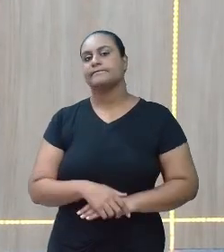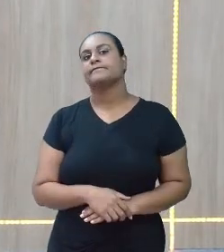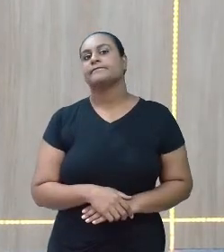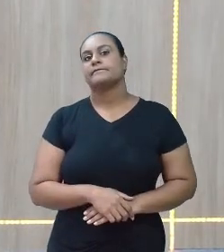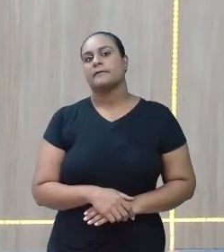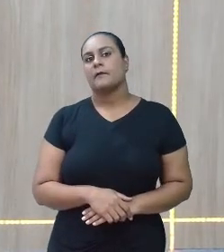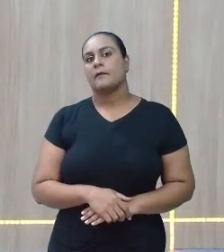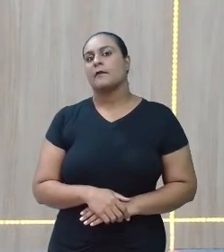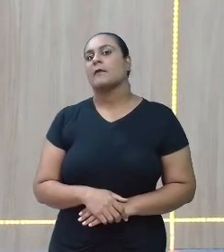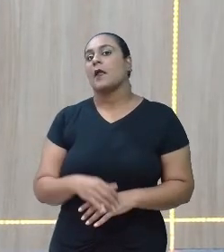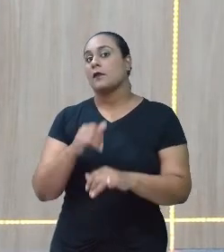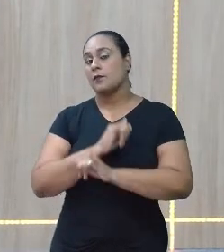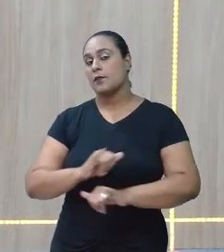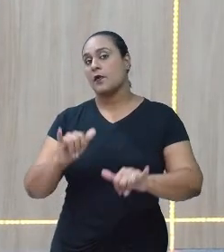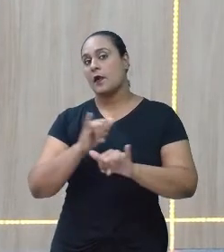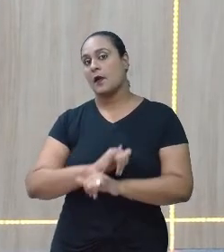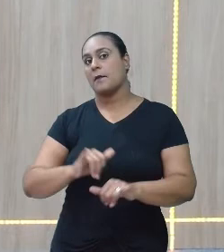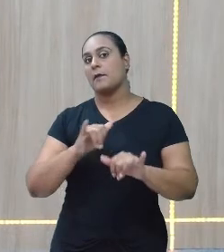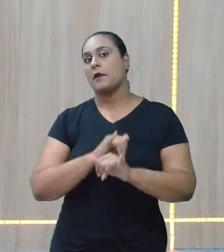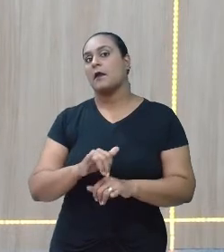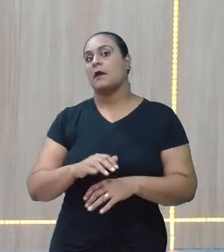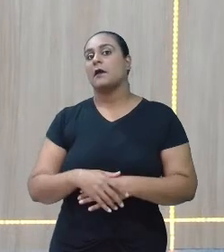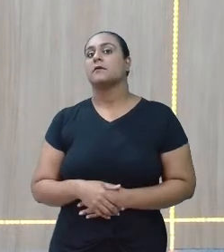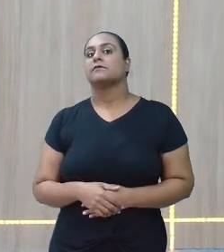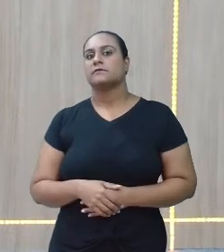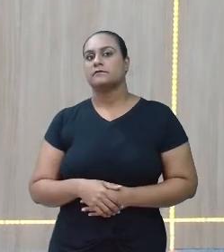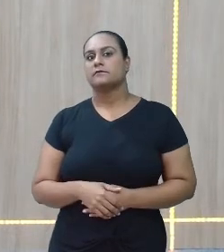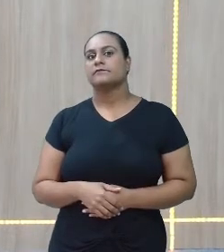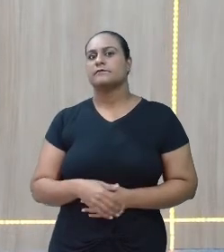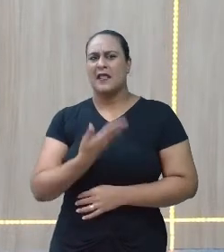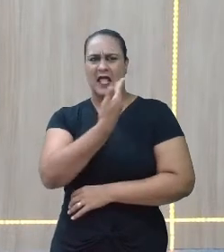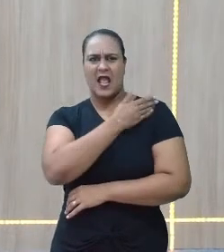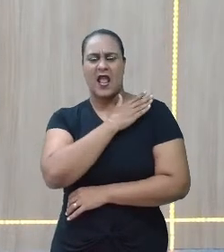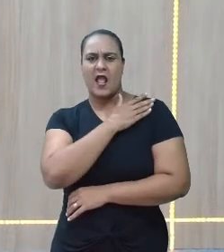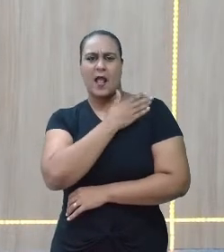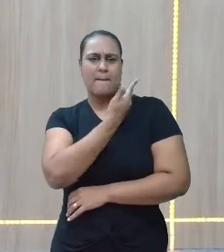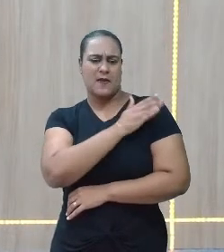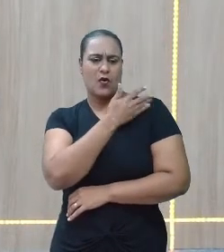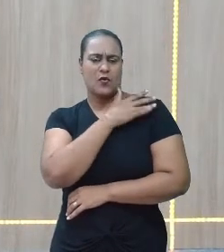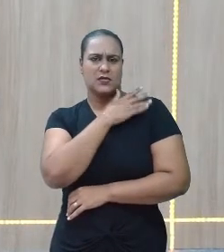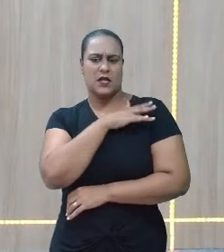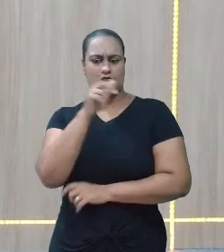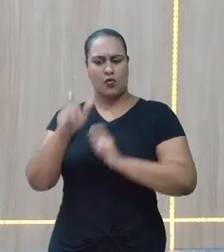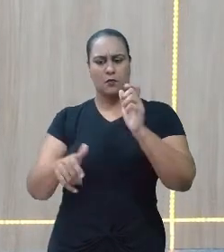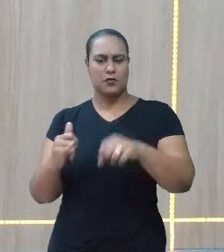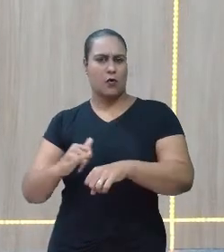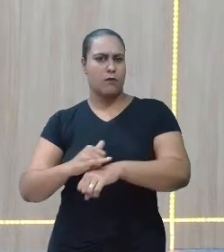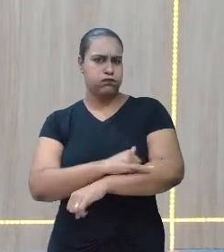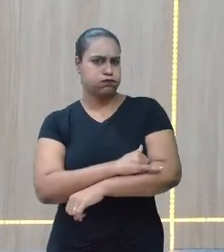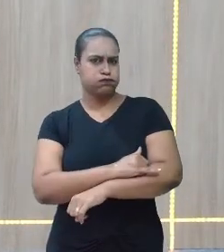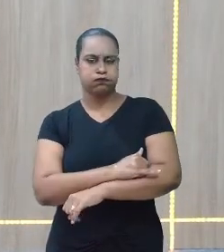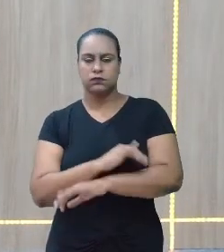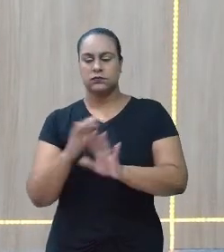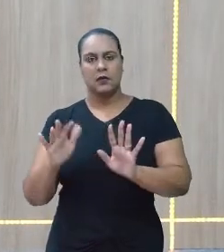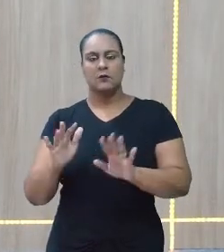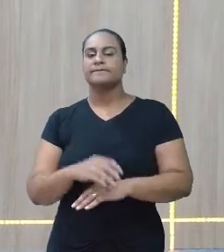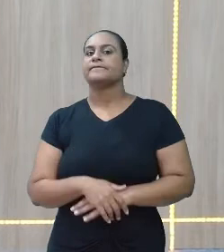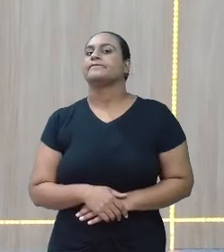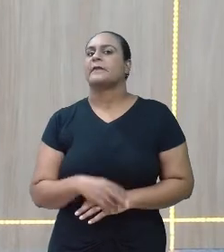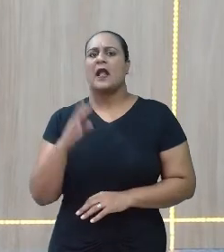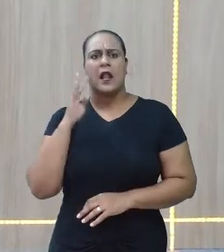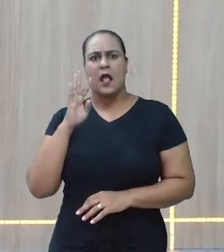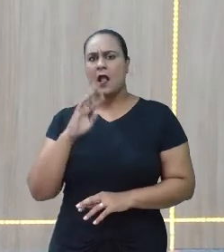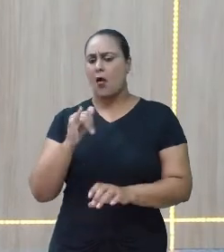Estamos aí com a campanha, né, da gordofobia, né, essa questão do bullying realmente que não é legal. Aí chegamos